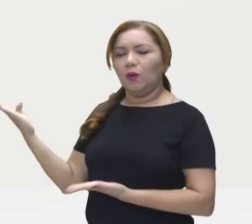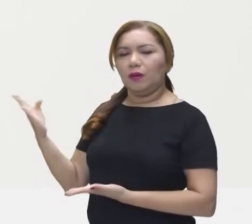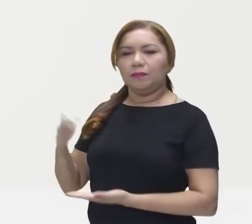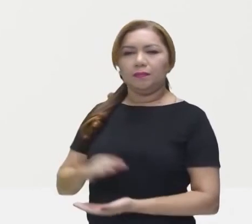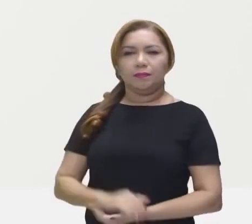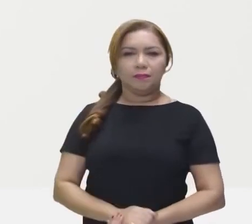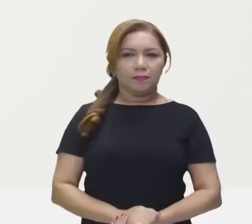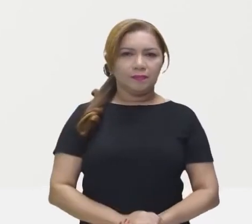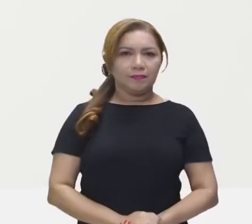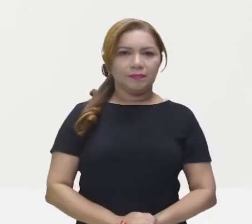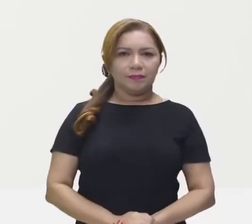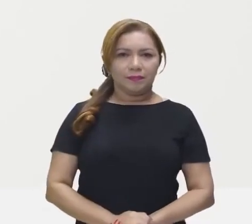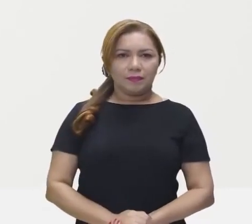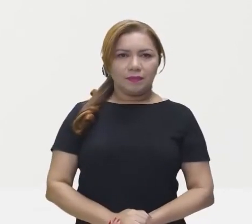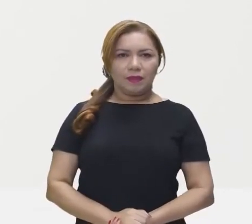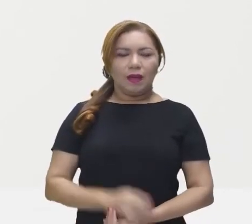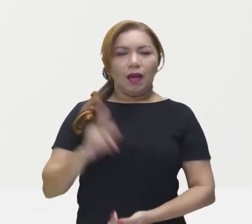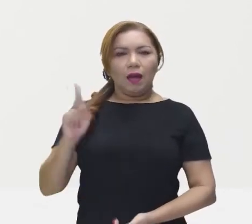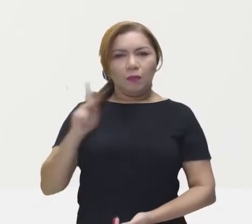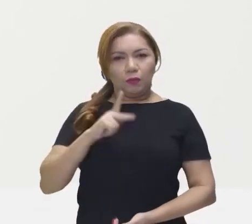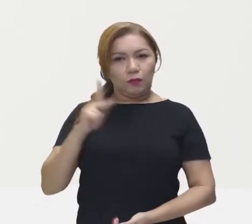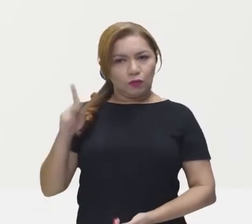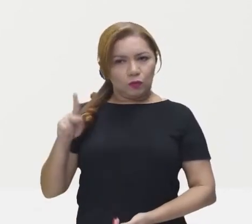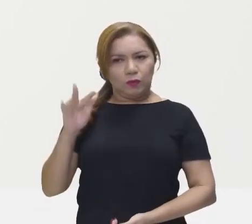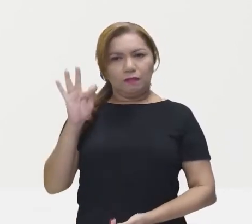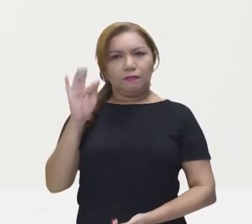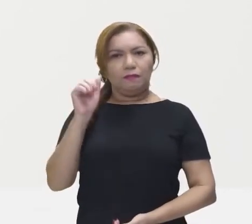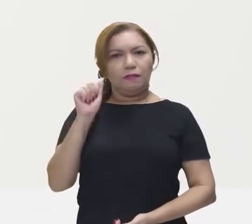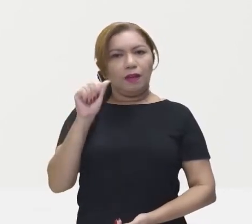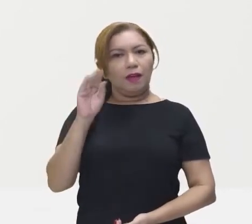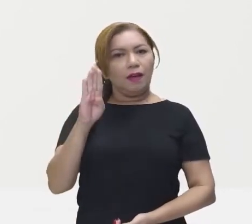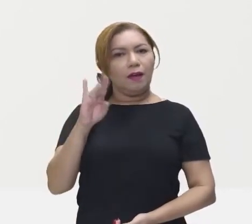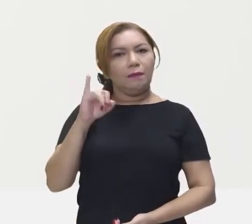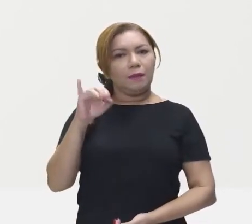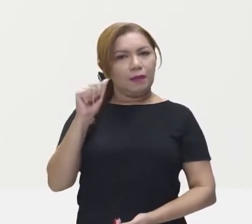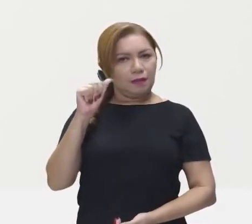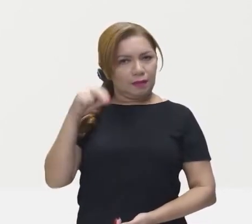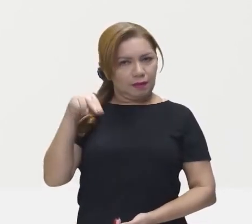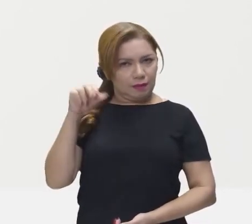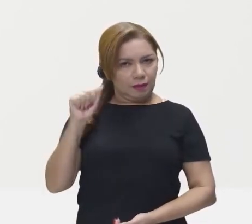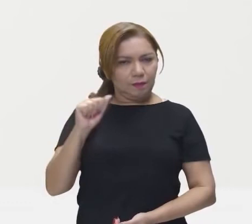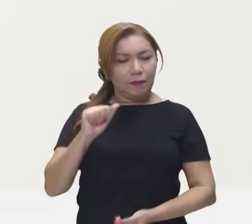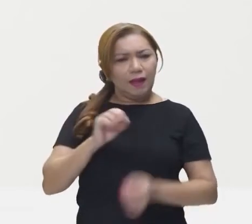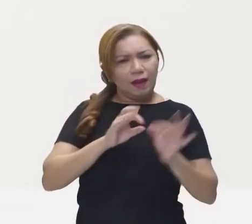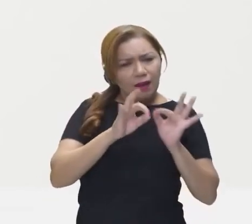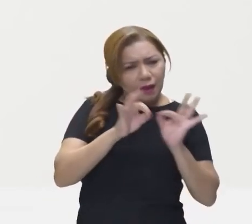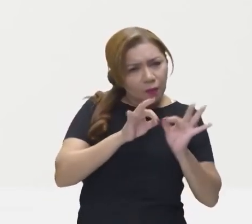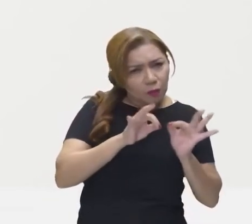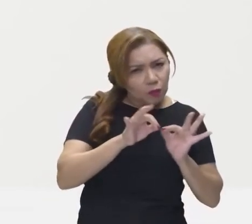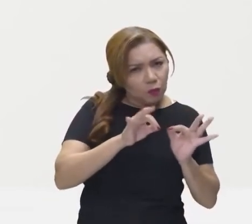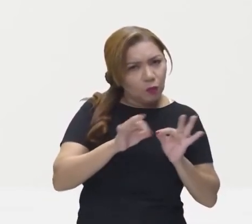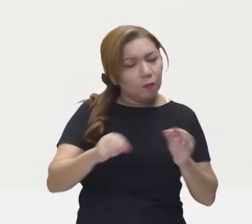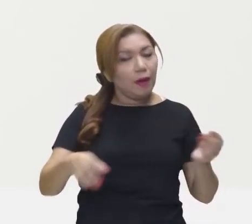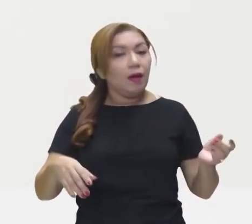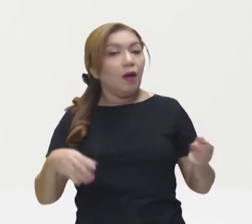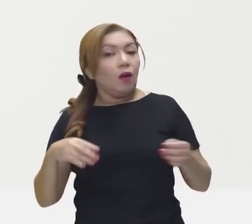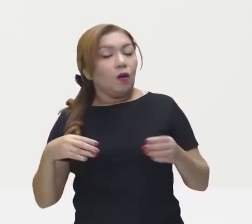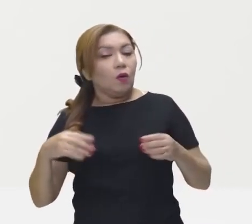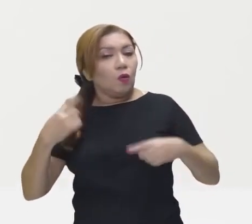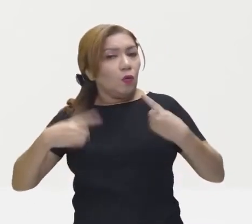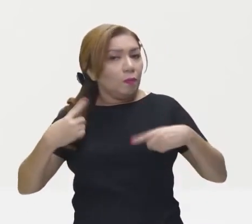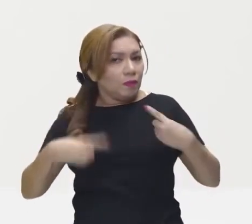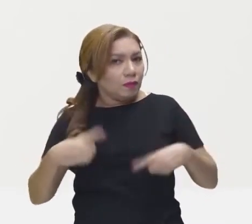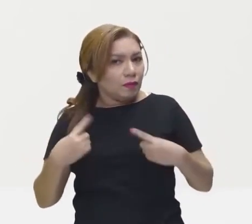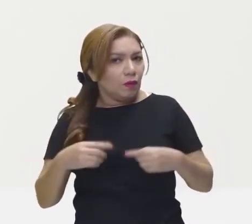Vamos lá! A professora Fabiana elaborou uma competição com seus alunos do 5º ano. Ela utilizou o